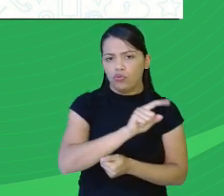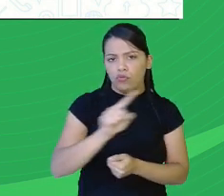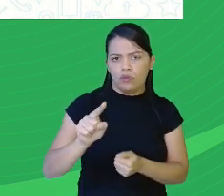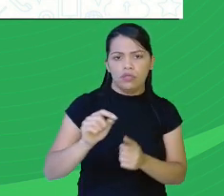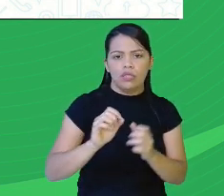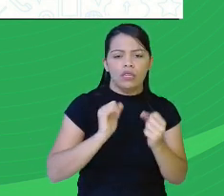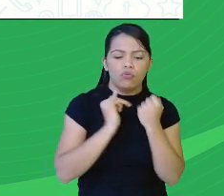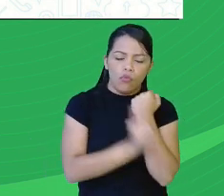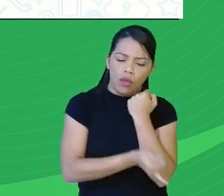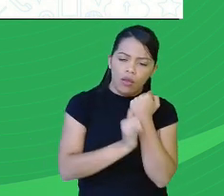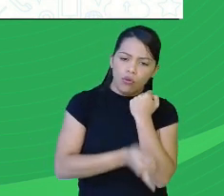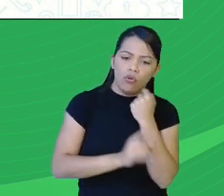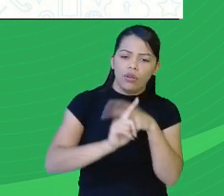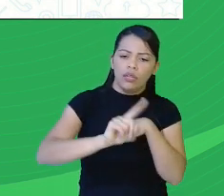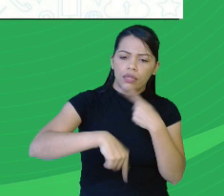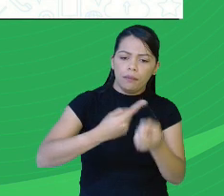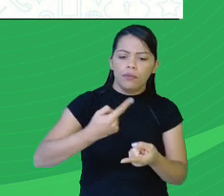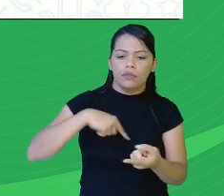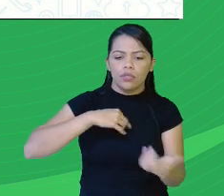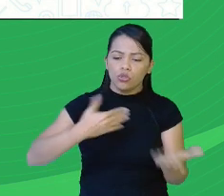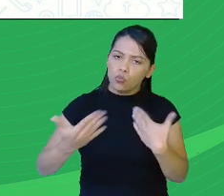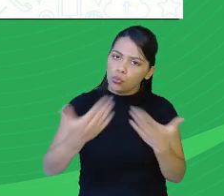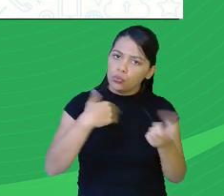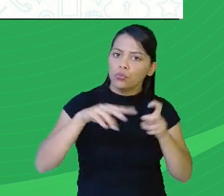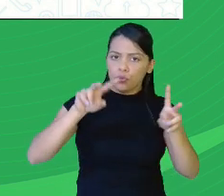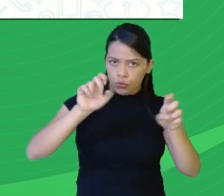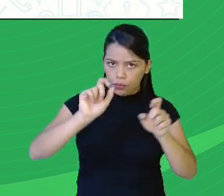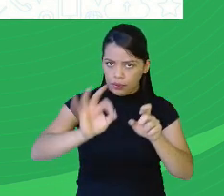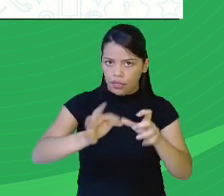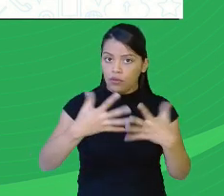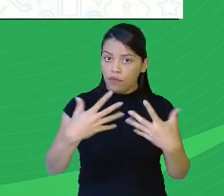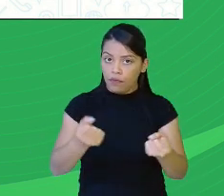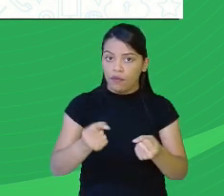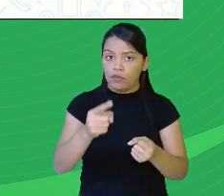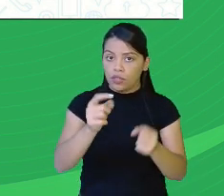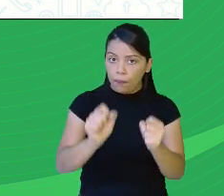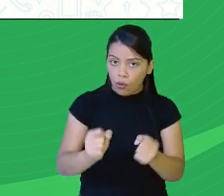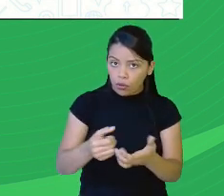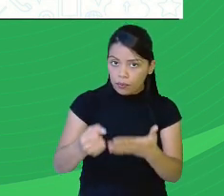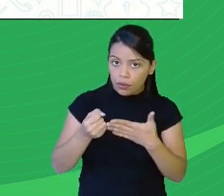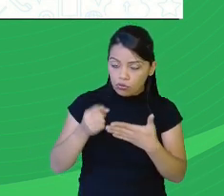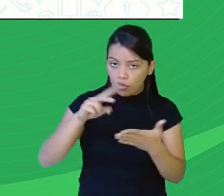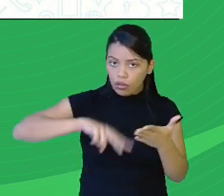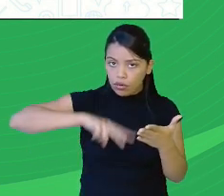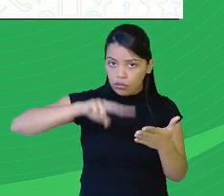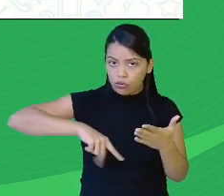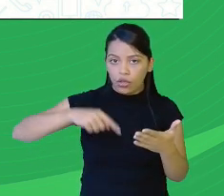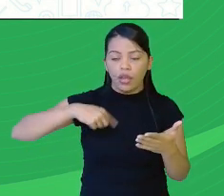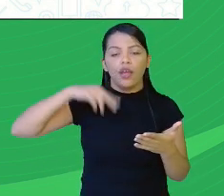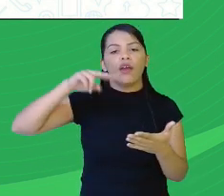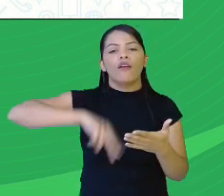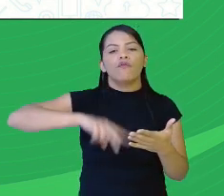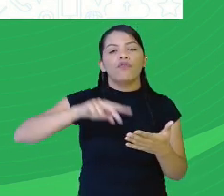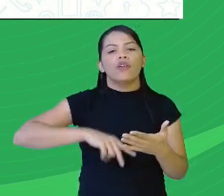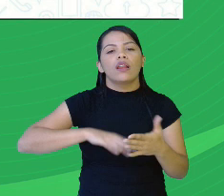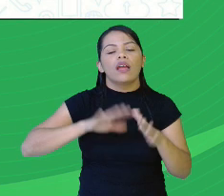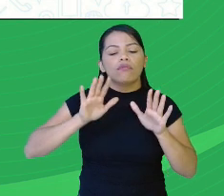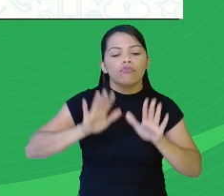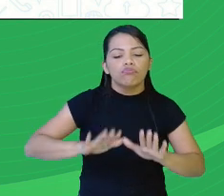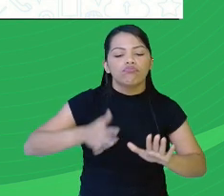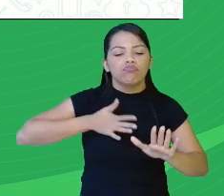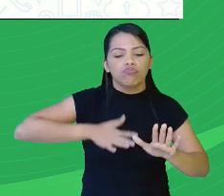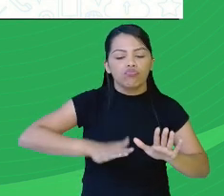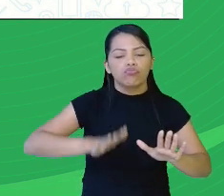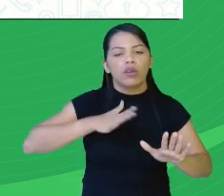crônica, tá certo? E depois a gente conversa um pouco sobre ela. Vamos lá? Você pode me ajudar com a leitura? E vou ler bem pausado para você poder